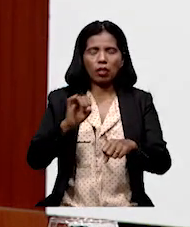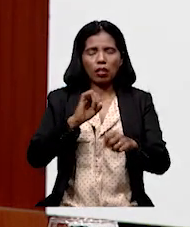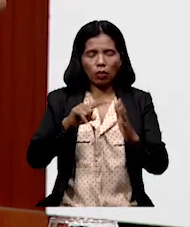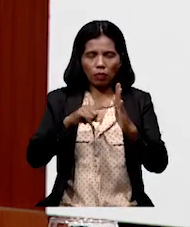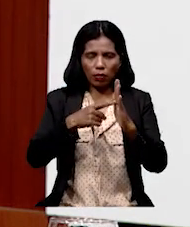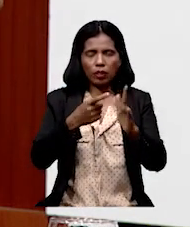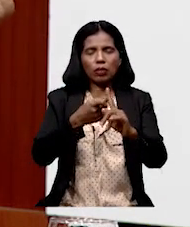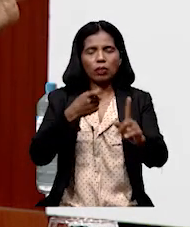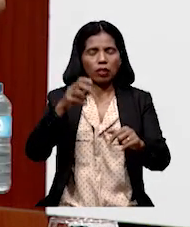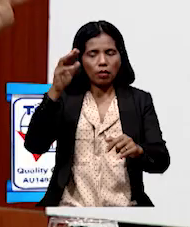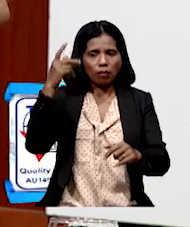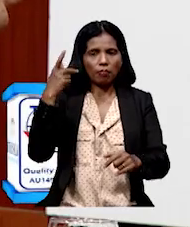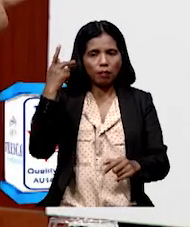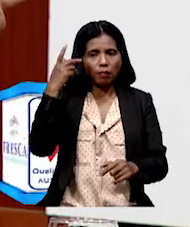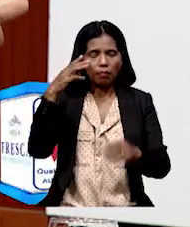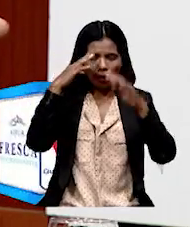E depois,